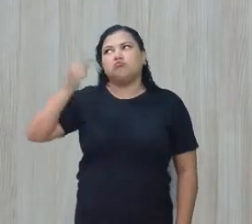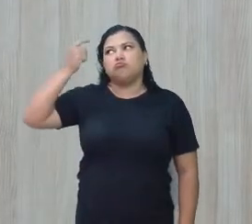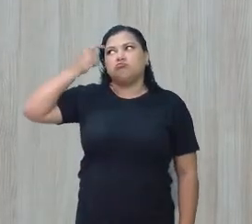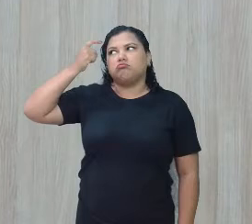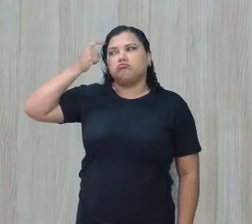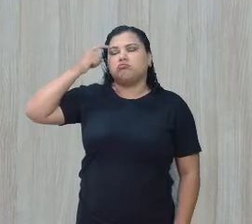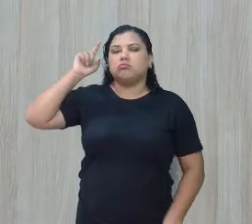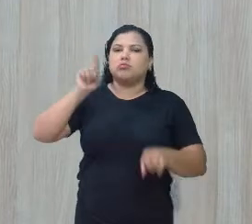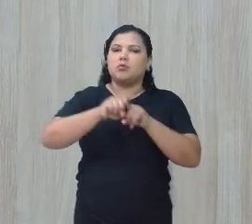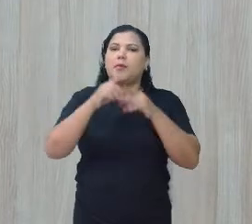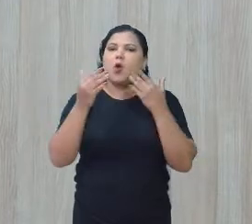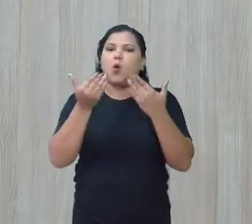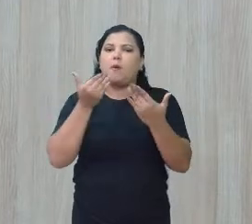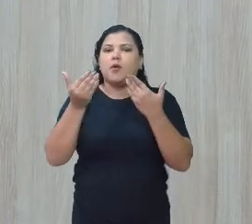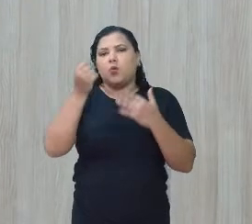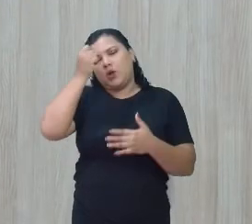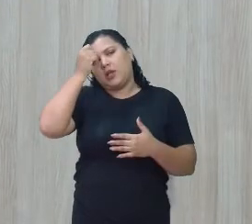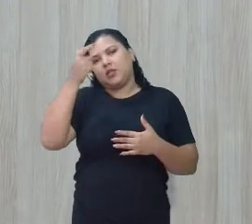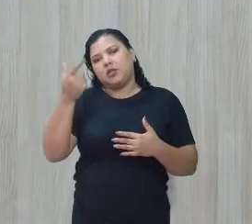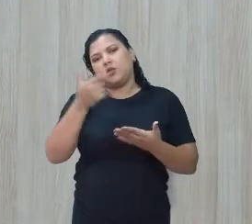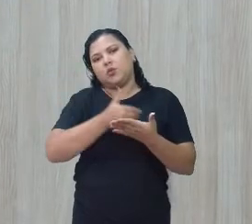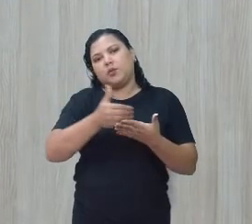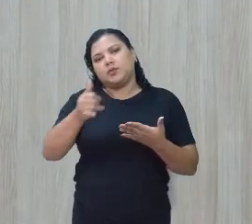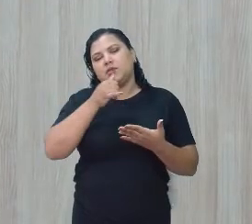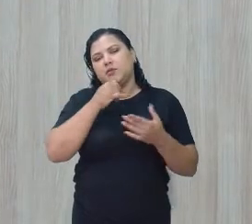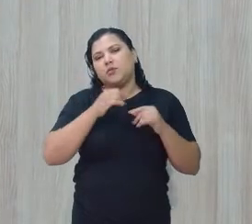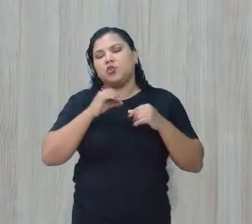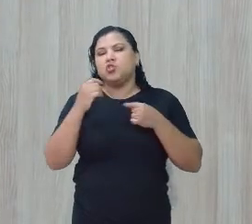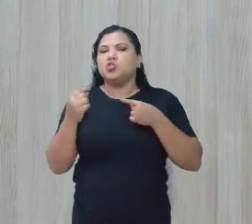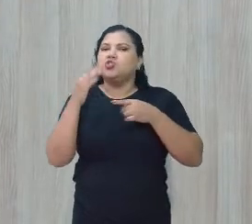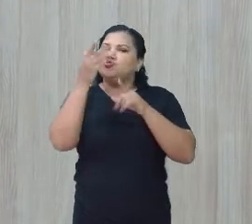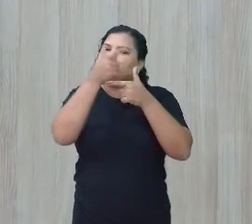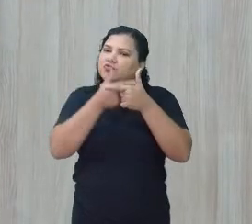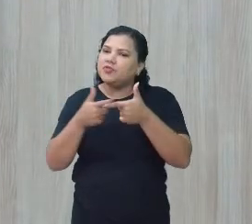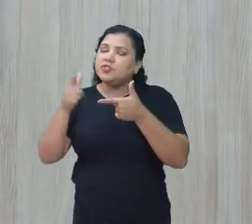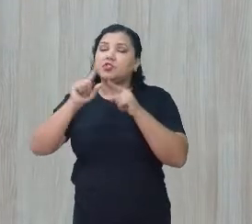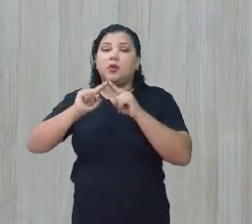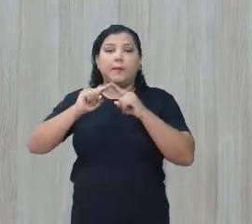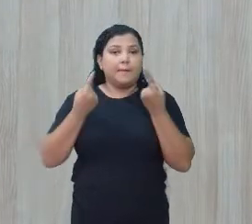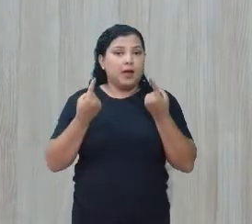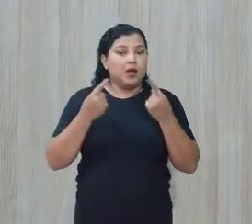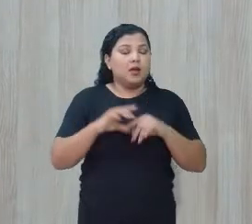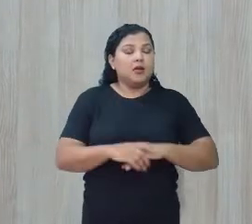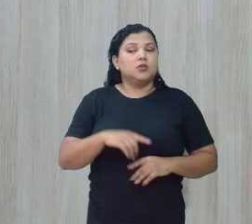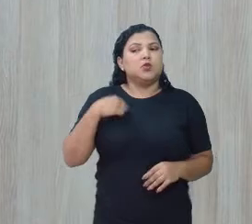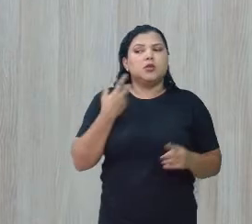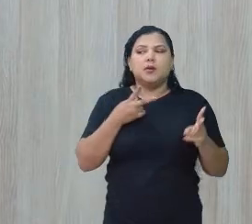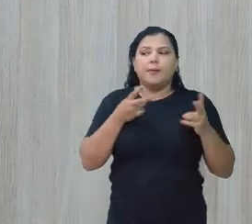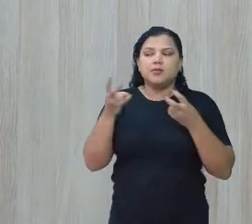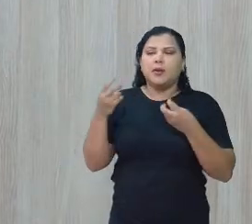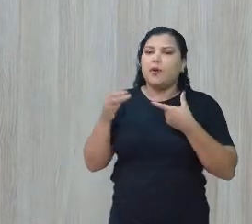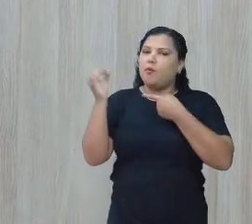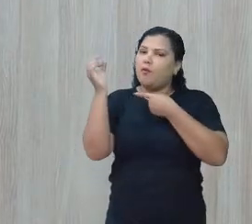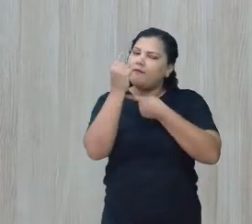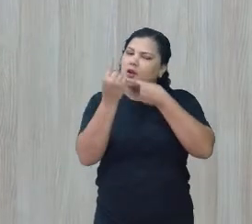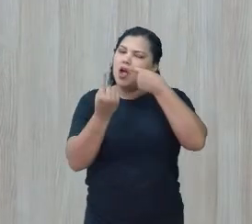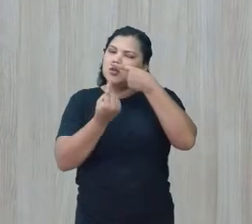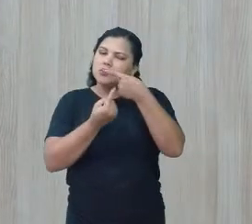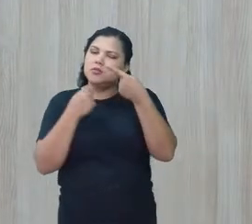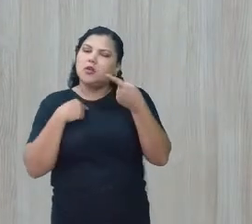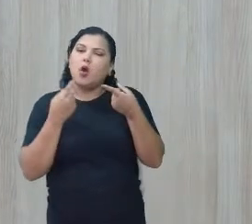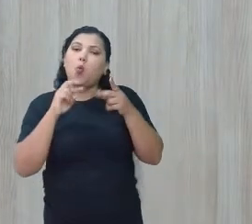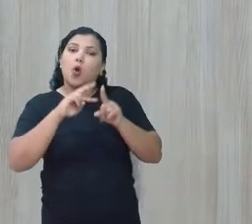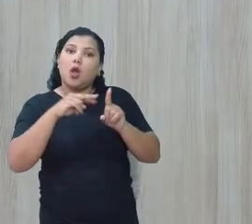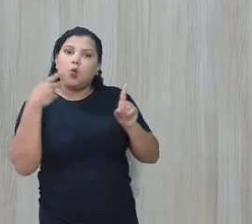também, comparando com essa ideia inicial, dividindo algumas coisas, mas a gente viu lá em frações uma ferramenta